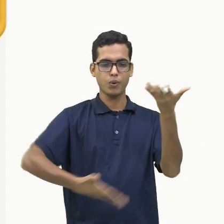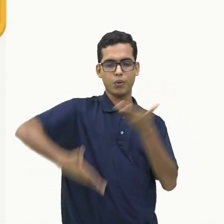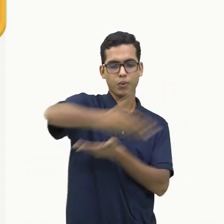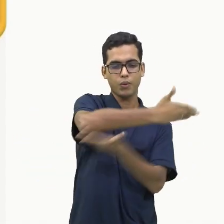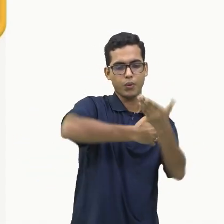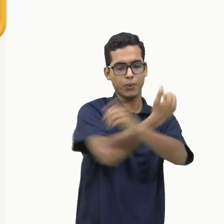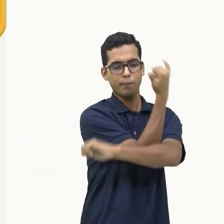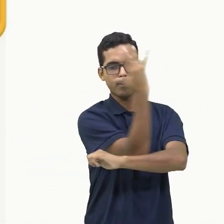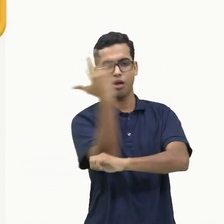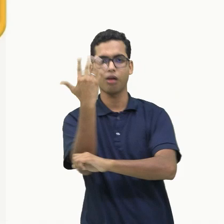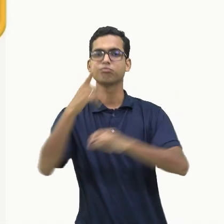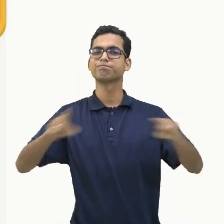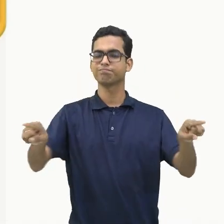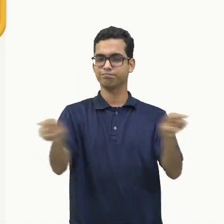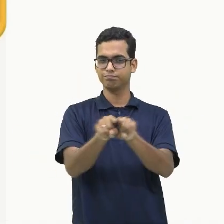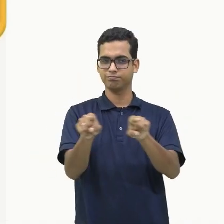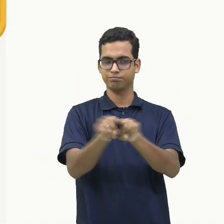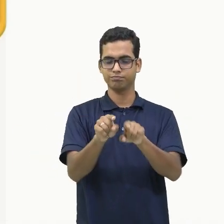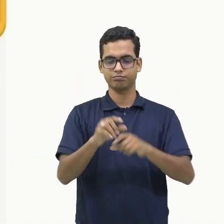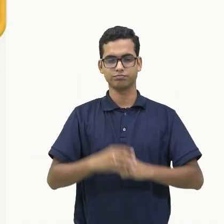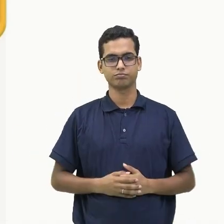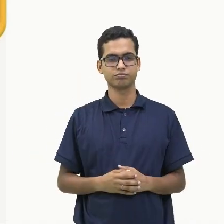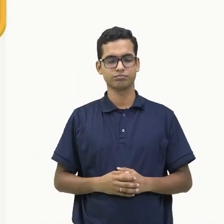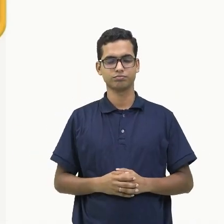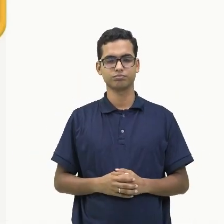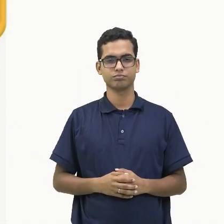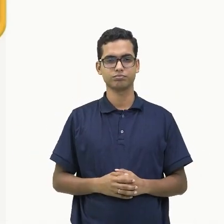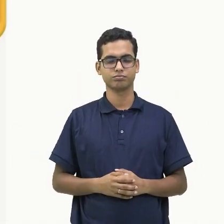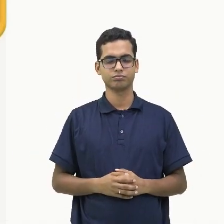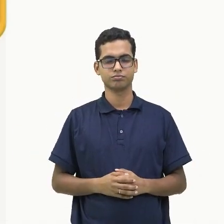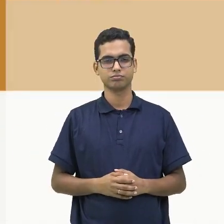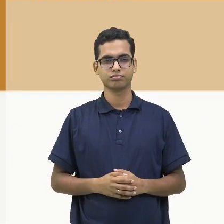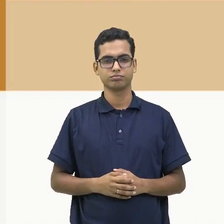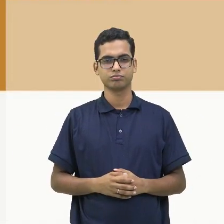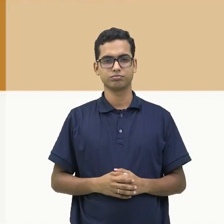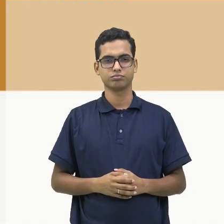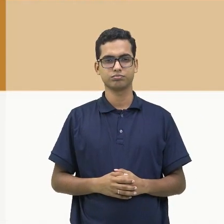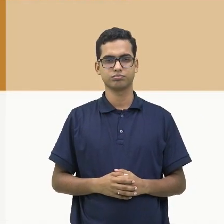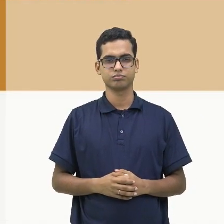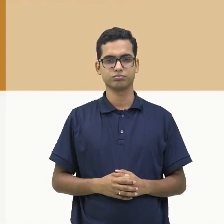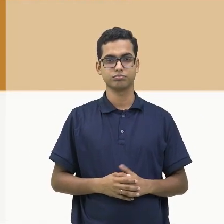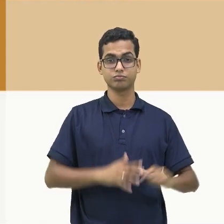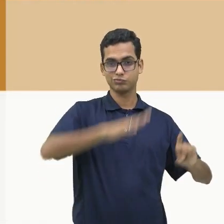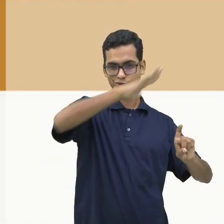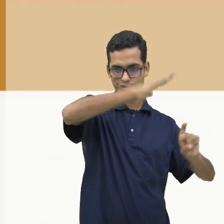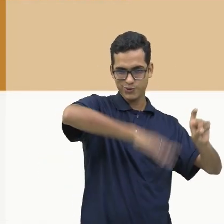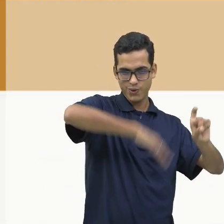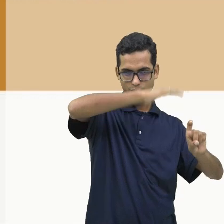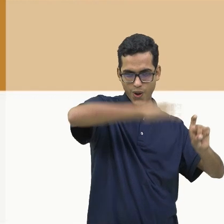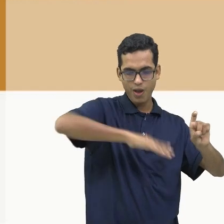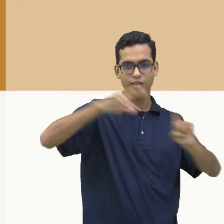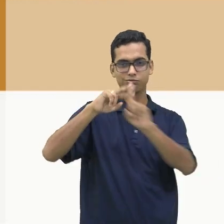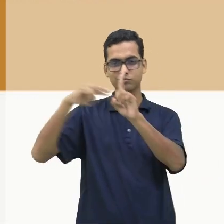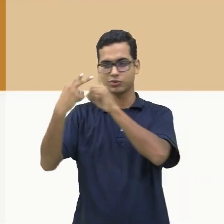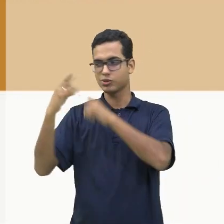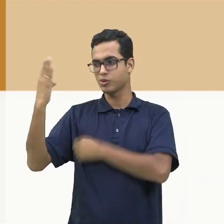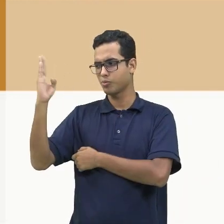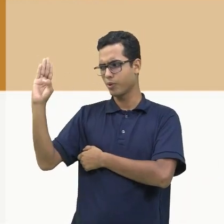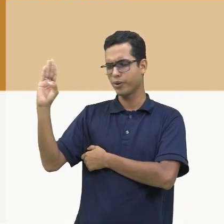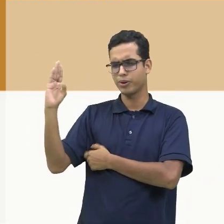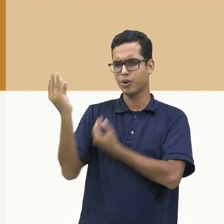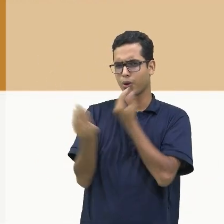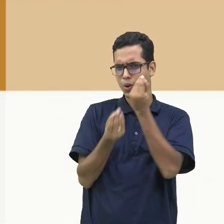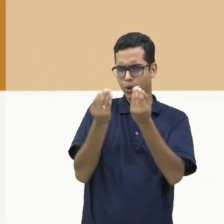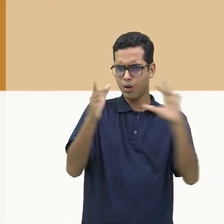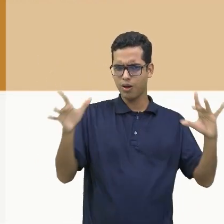natureza. Então, agora, nós vamos ver a relação desse mito da Amazônia com a visão da biologia, né, que é o